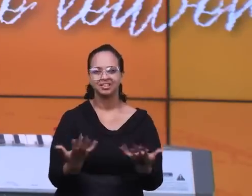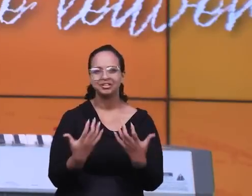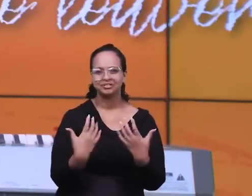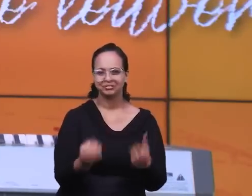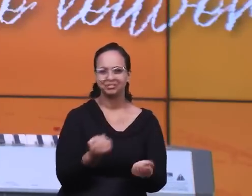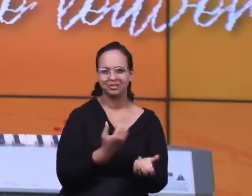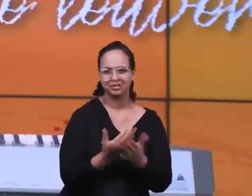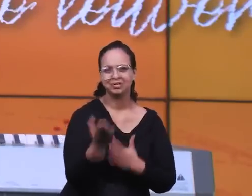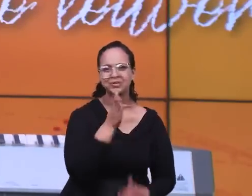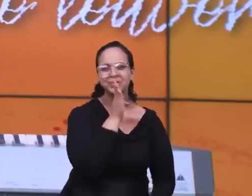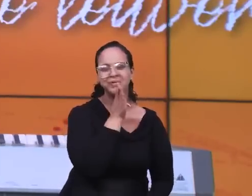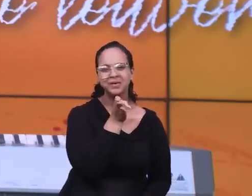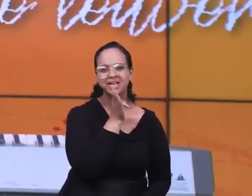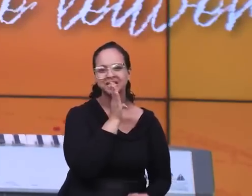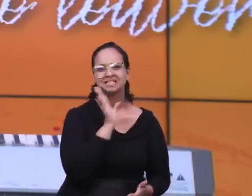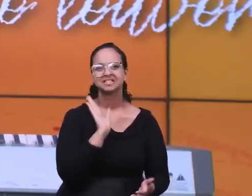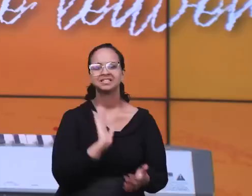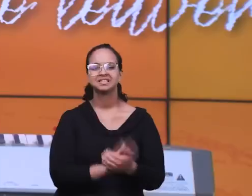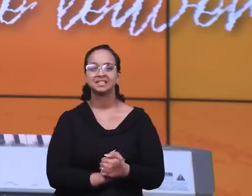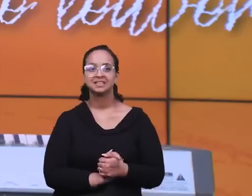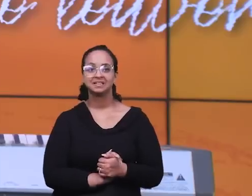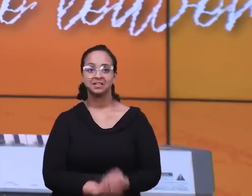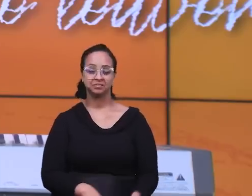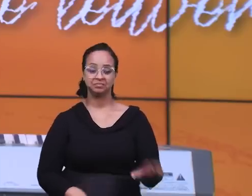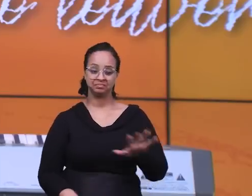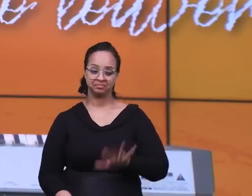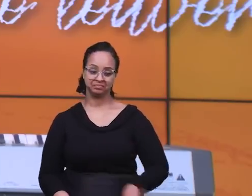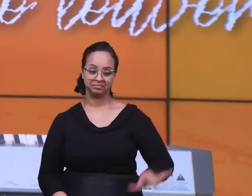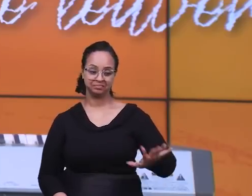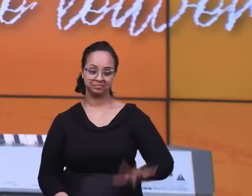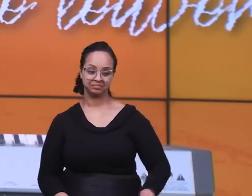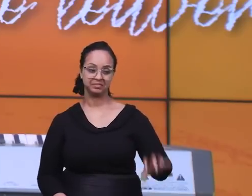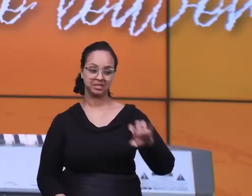vamos agora conhecer os acordes da mão esquerda.